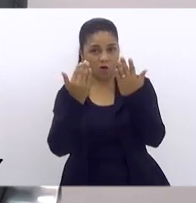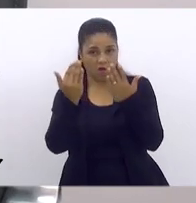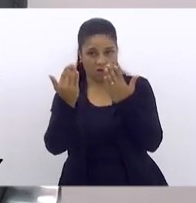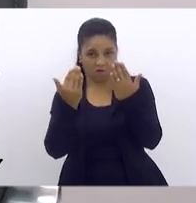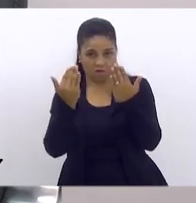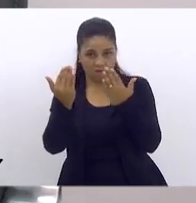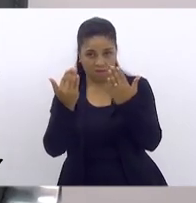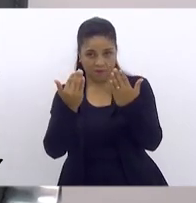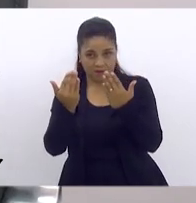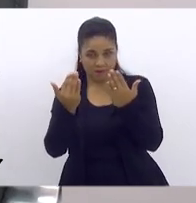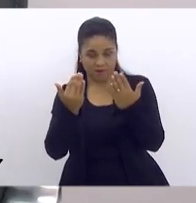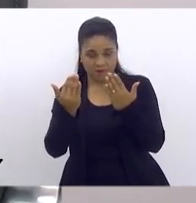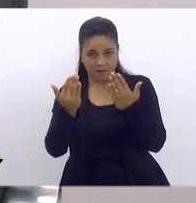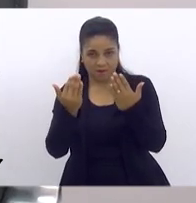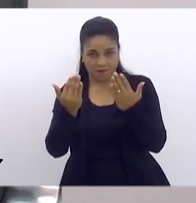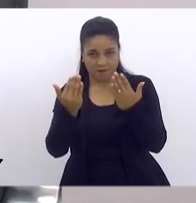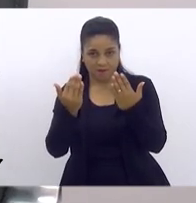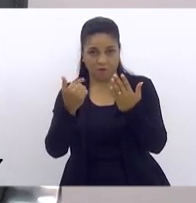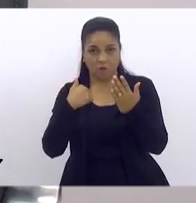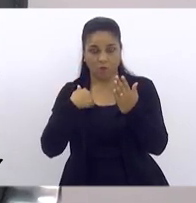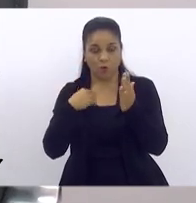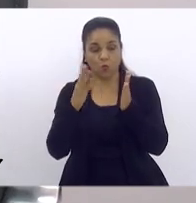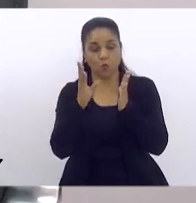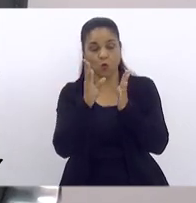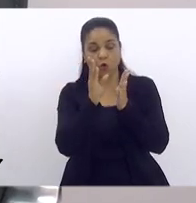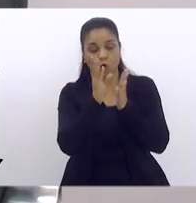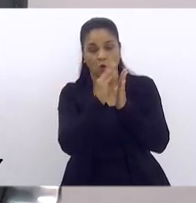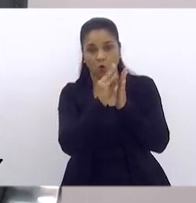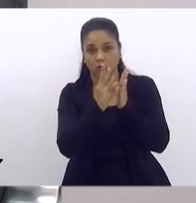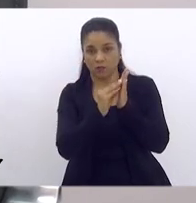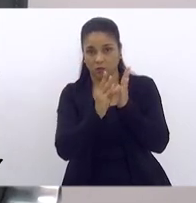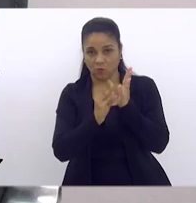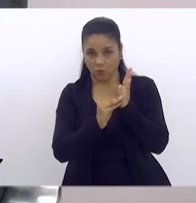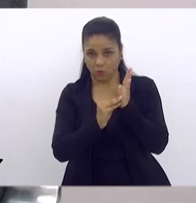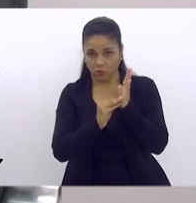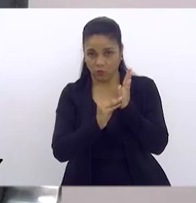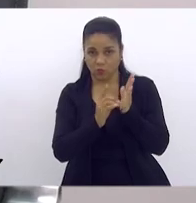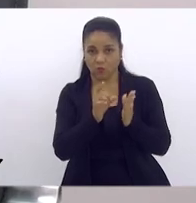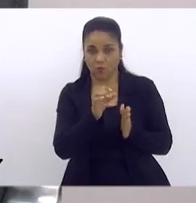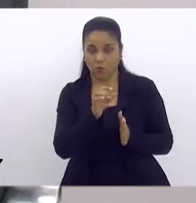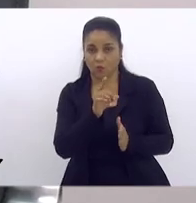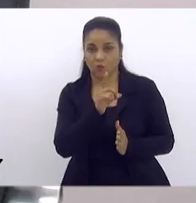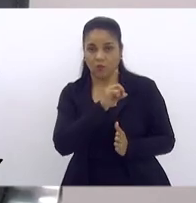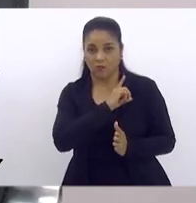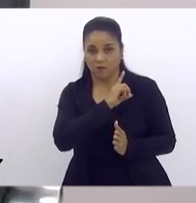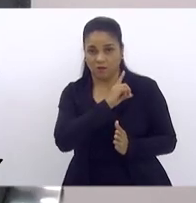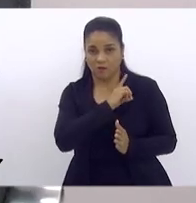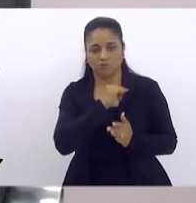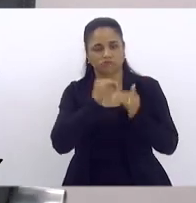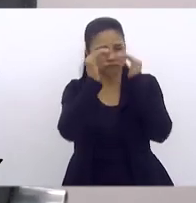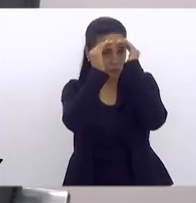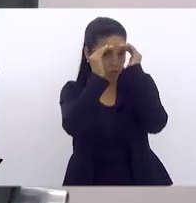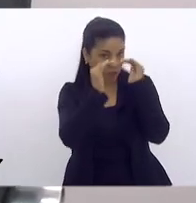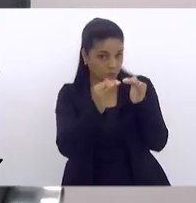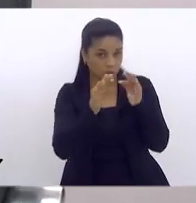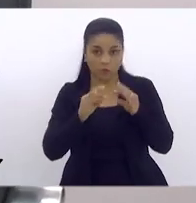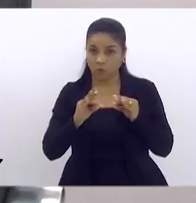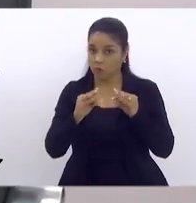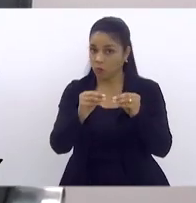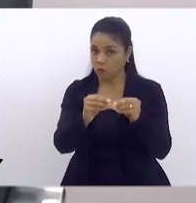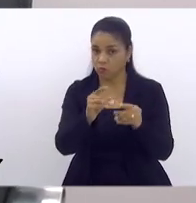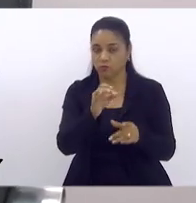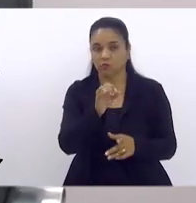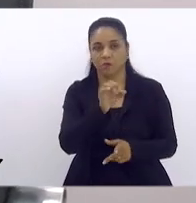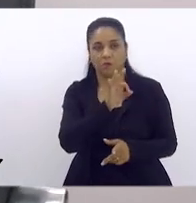a minha o meu conteúdo e aí eu falo isso com todo feitas meus colegas da Polícia Civil eu